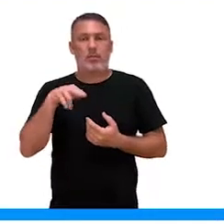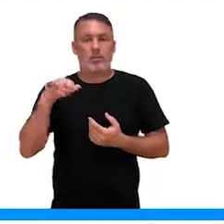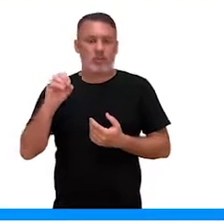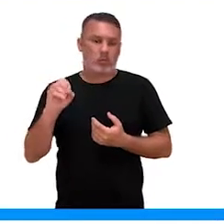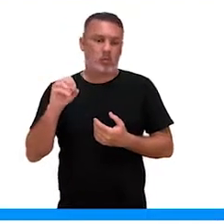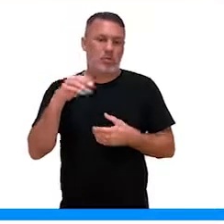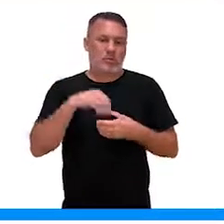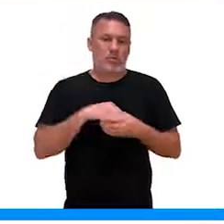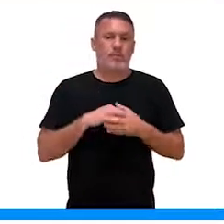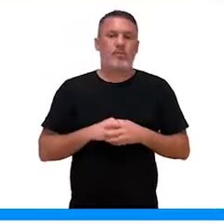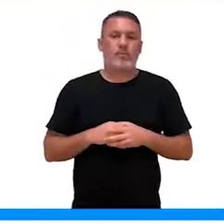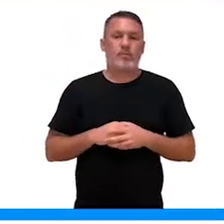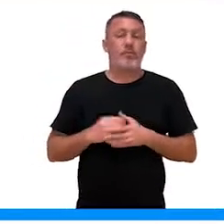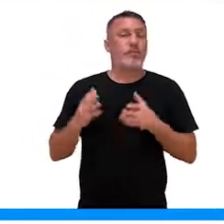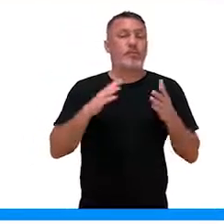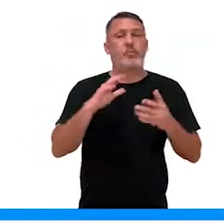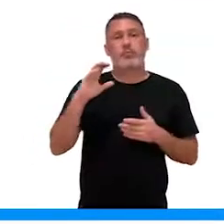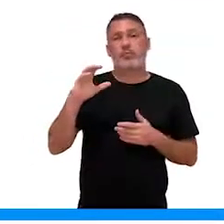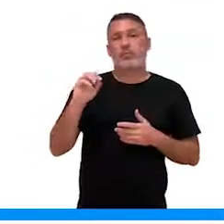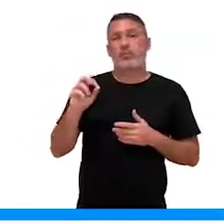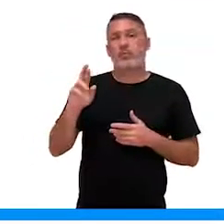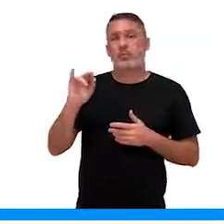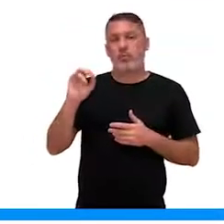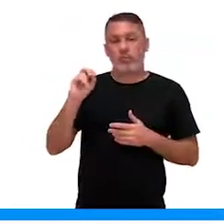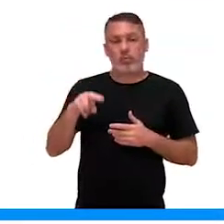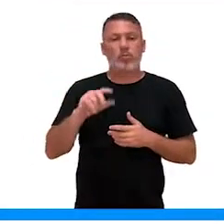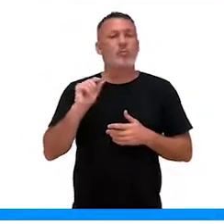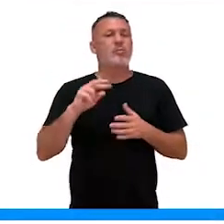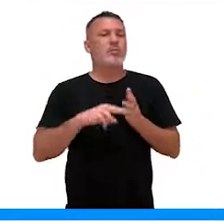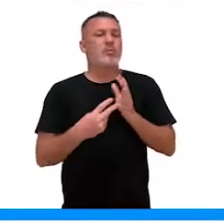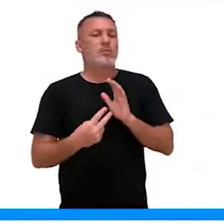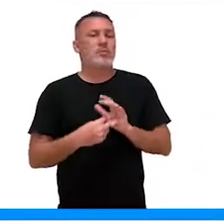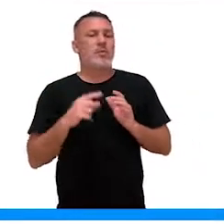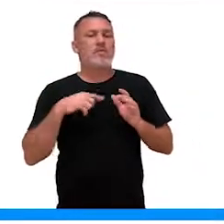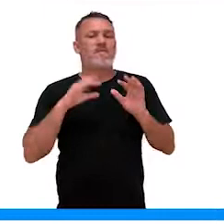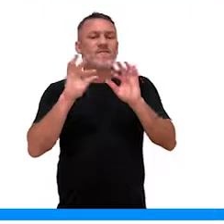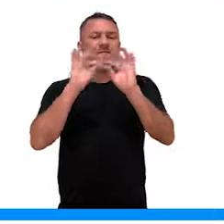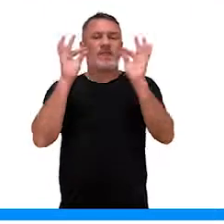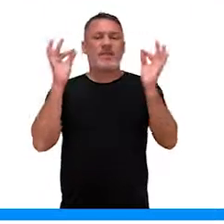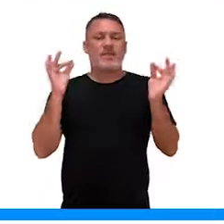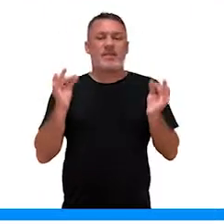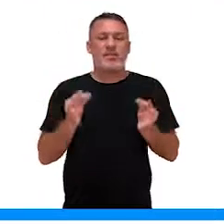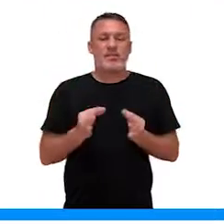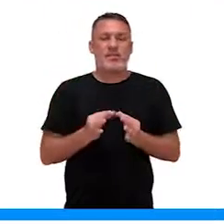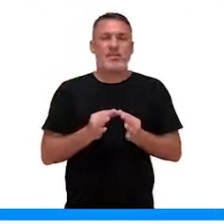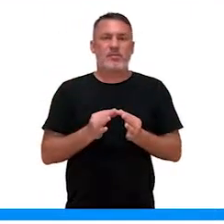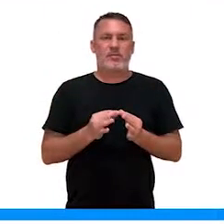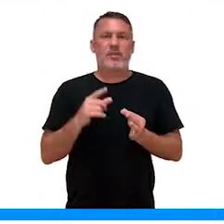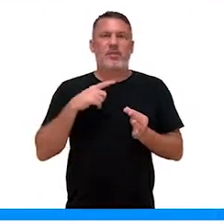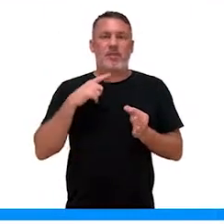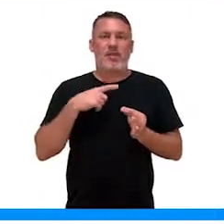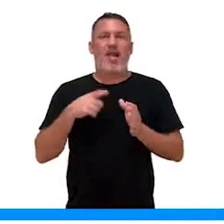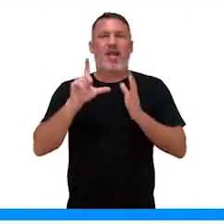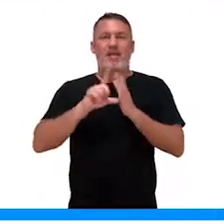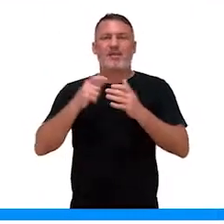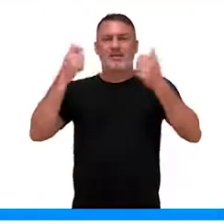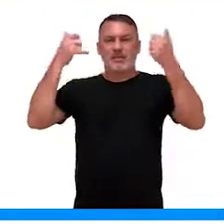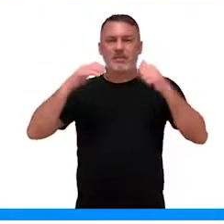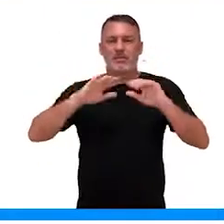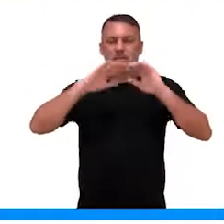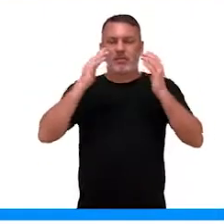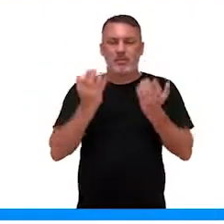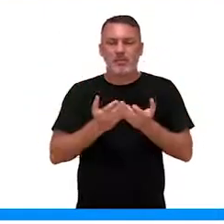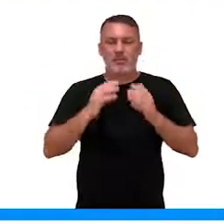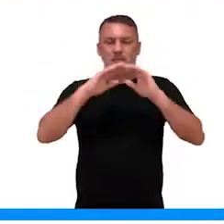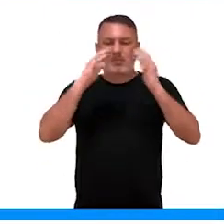desses animais. O córion, ele é uma fina membrana que envolve os outros anexos que a gente acabou de